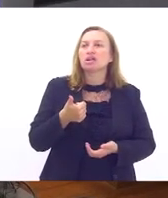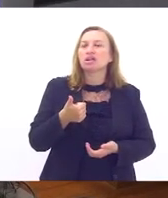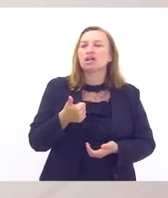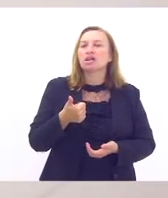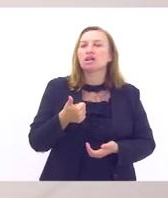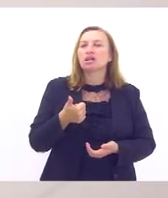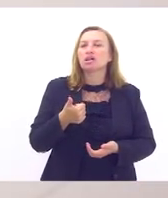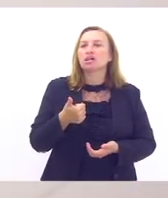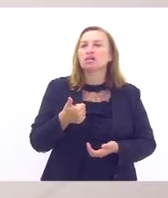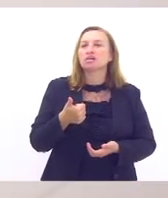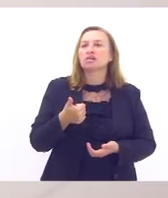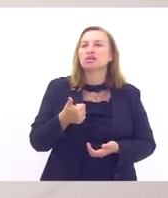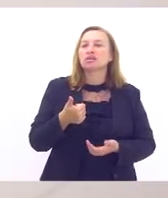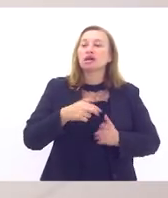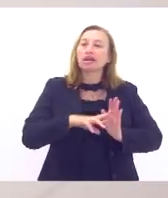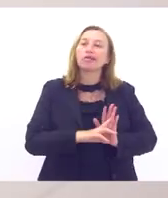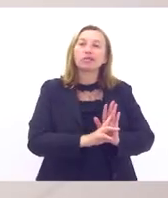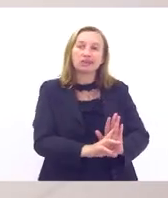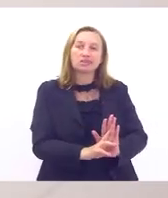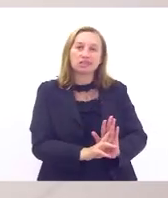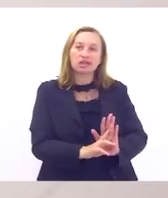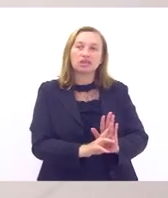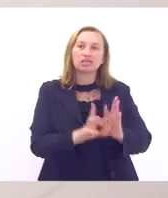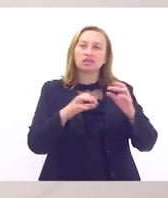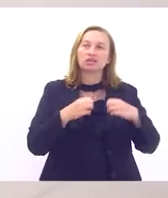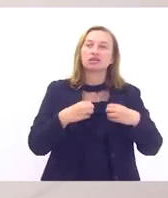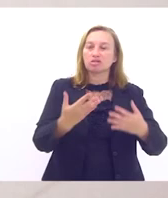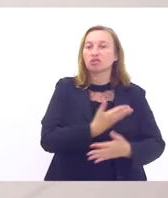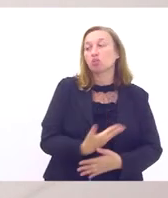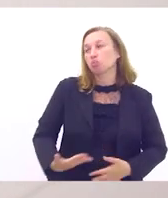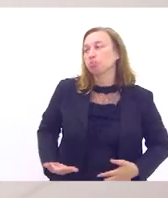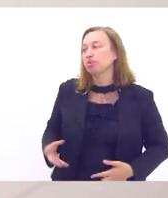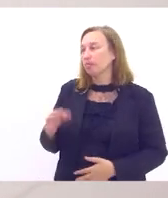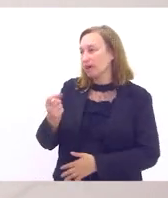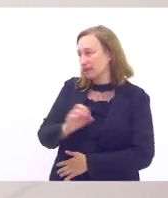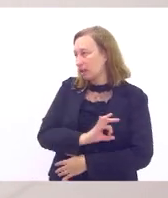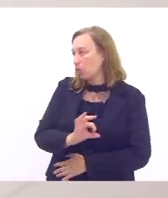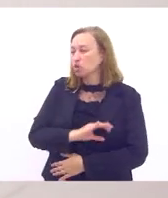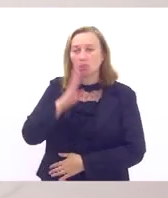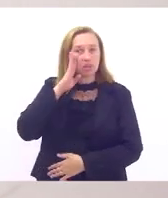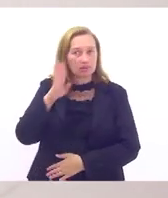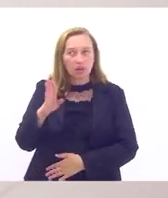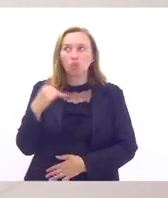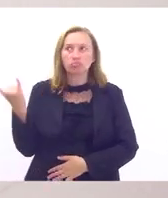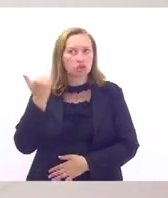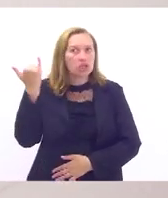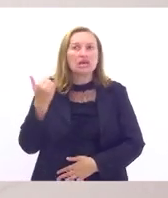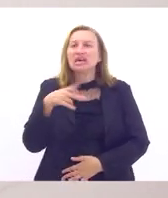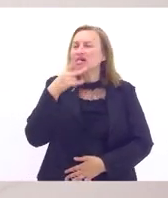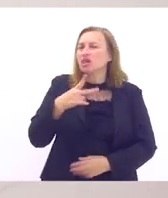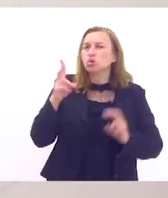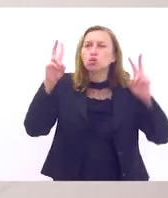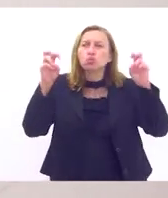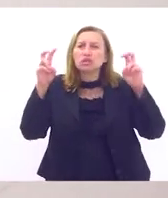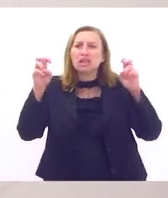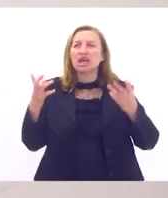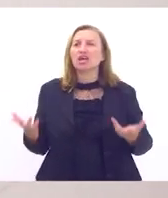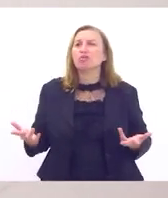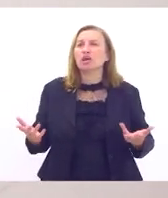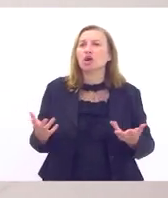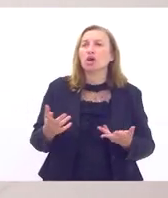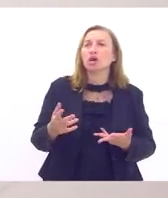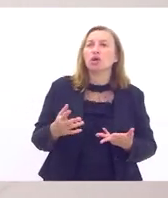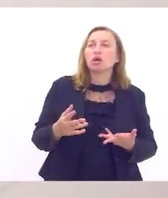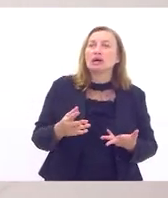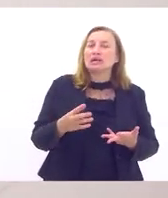expressiva representatividade dessa audiência pública, Marta. Acho que isso é fundamental e importante. Está falando de um tema negligenciado,